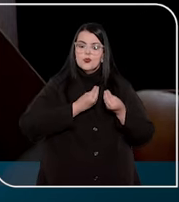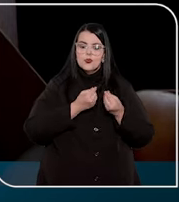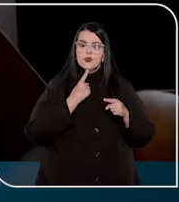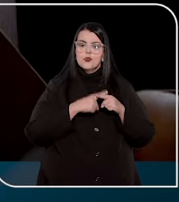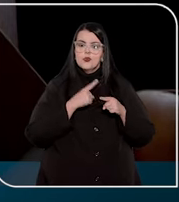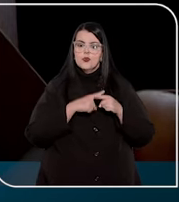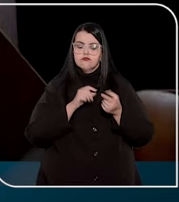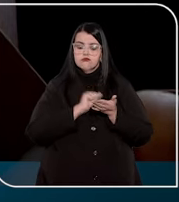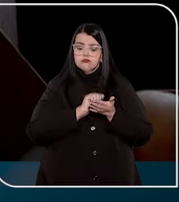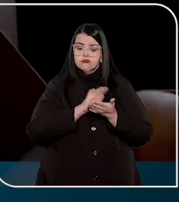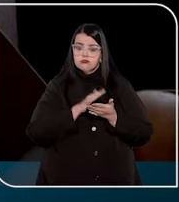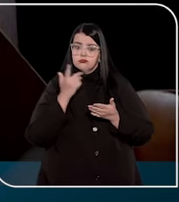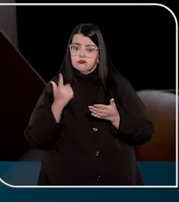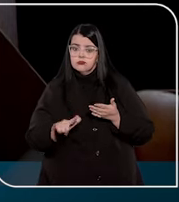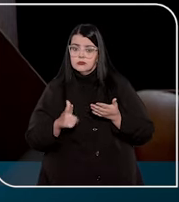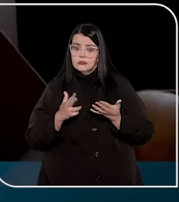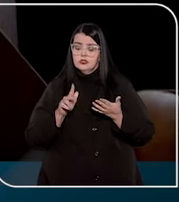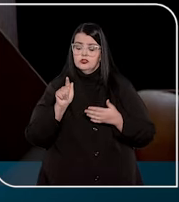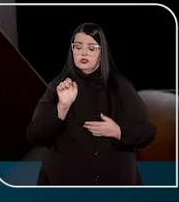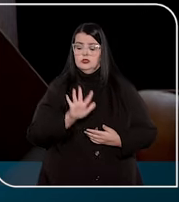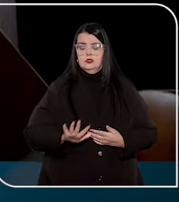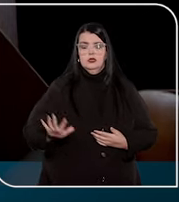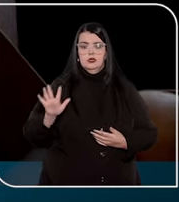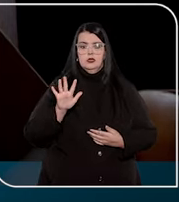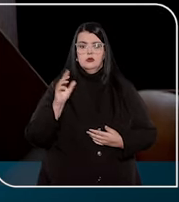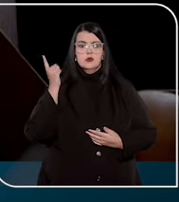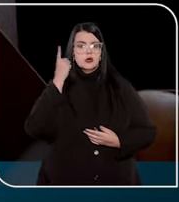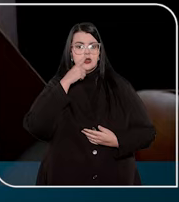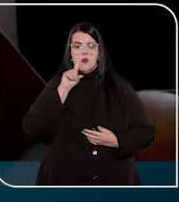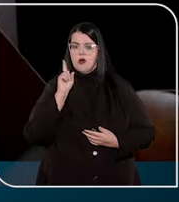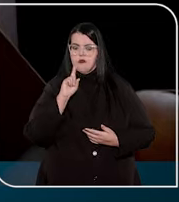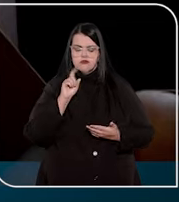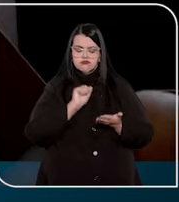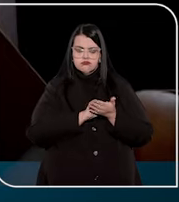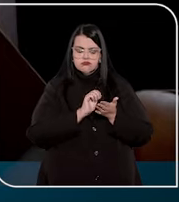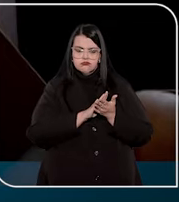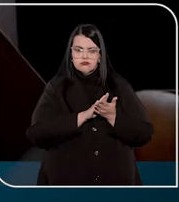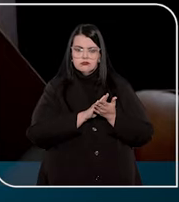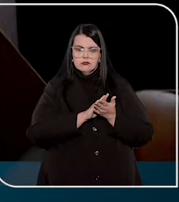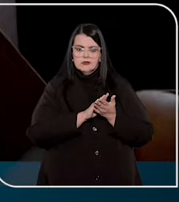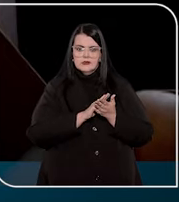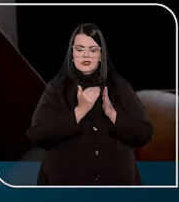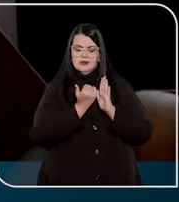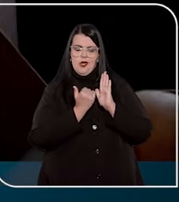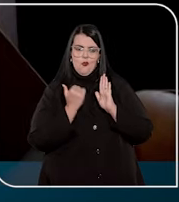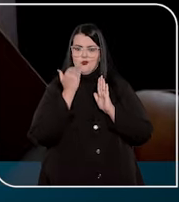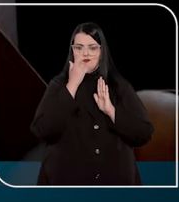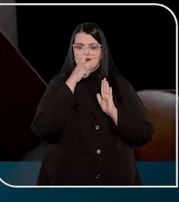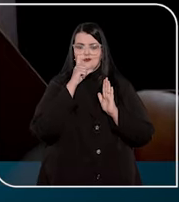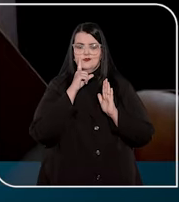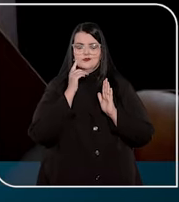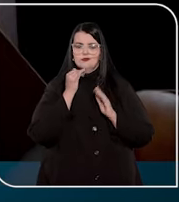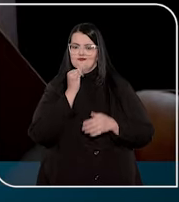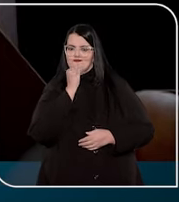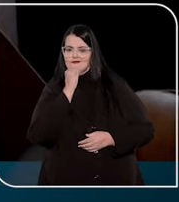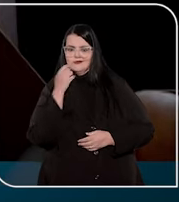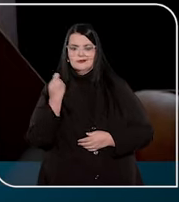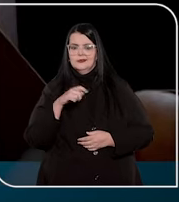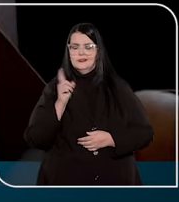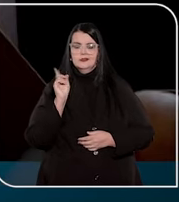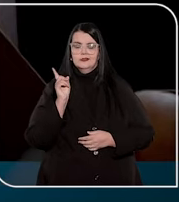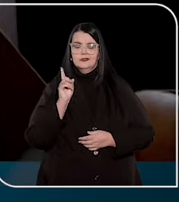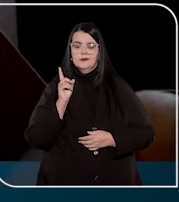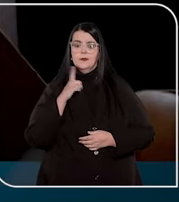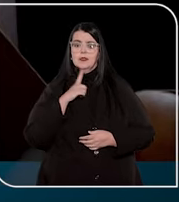essa repercussão geral. A parte que não for alcançada pela repercussão geral, ela não pode ficar triste. Isso é algo que existe para o nosso sistema